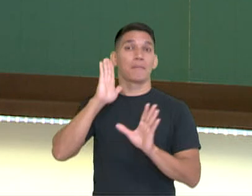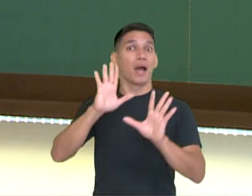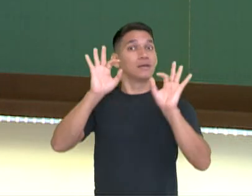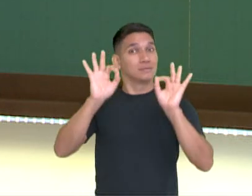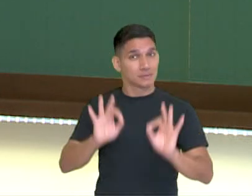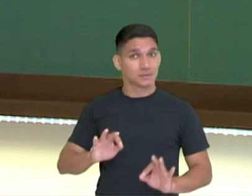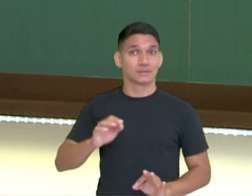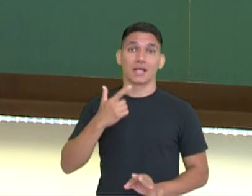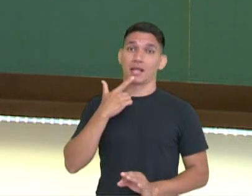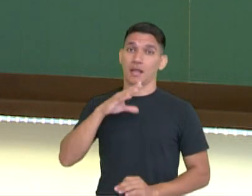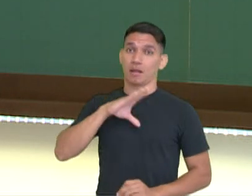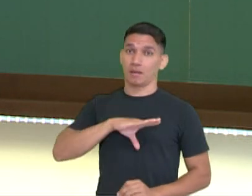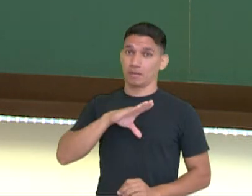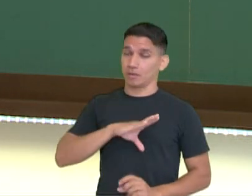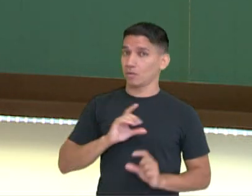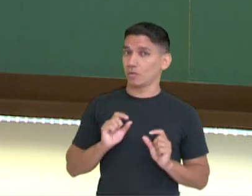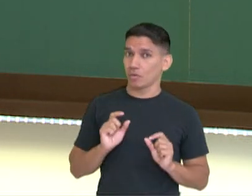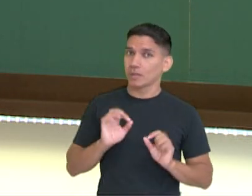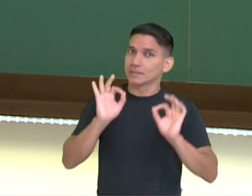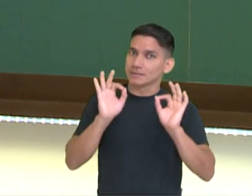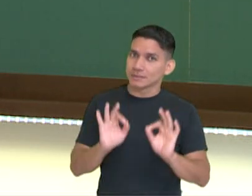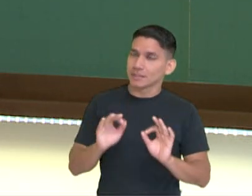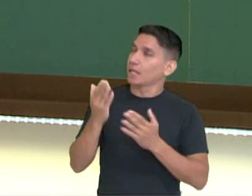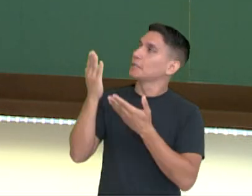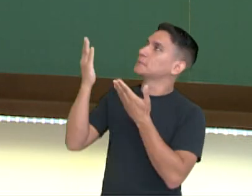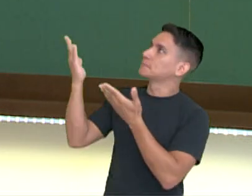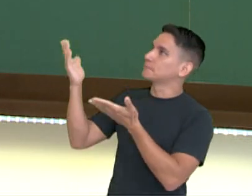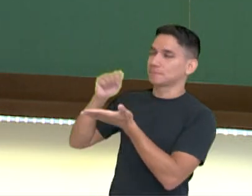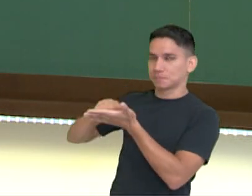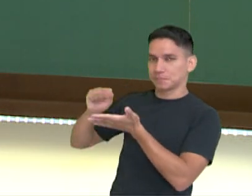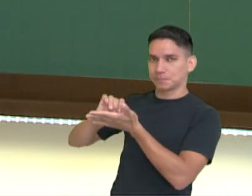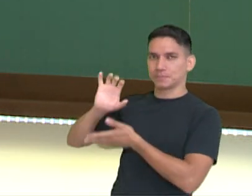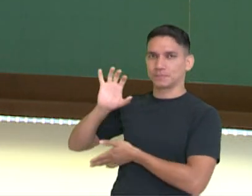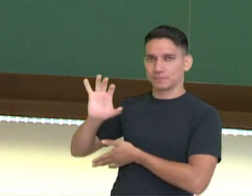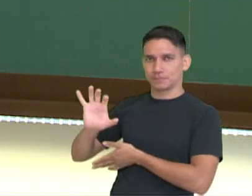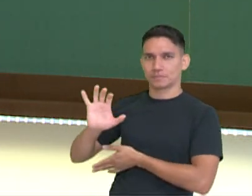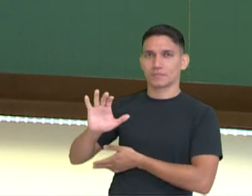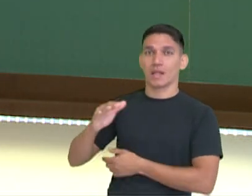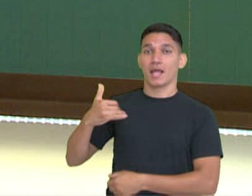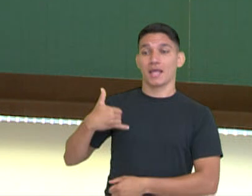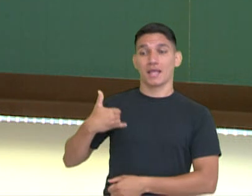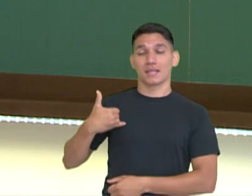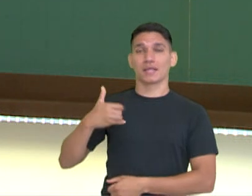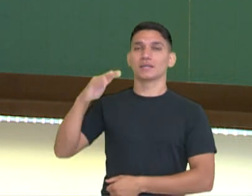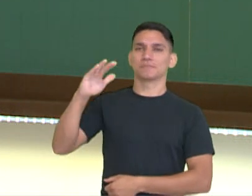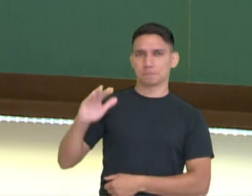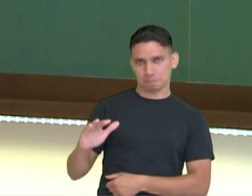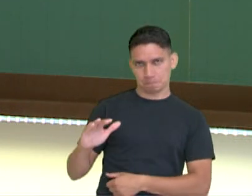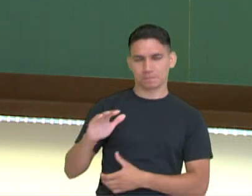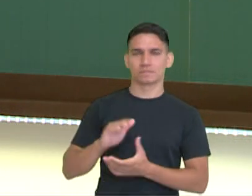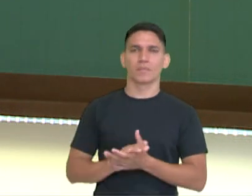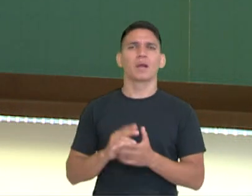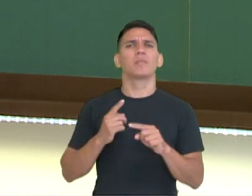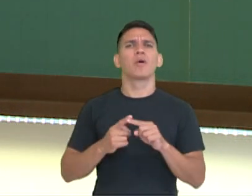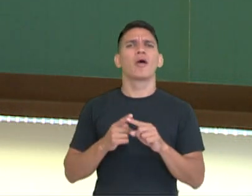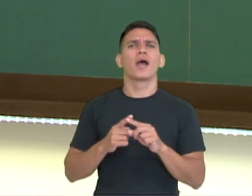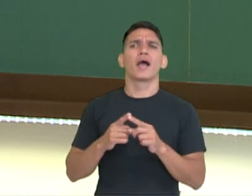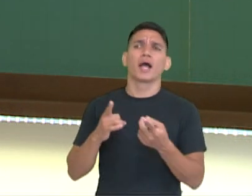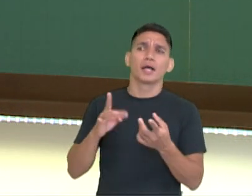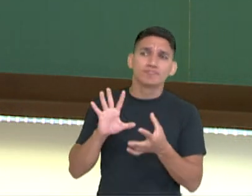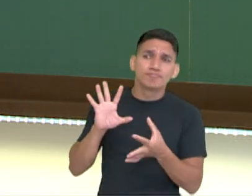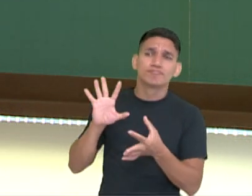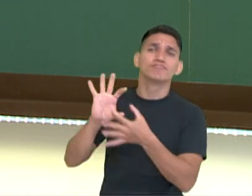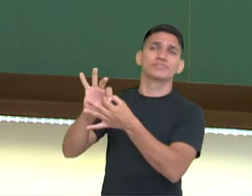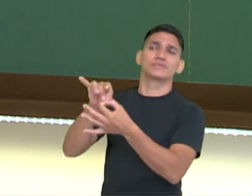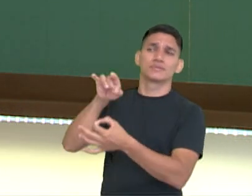de acordo com a nossa língua normativa, o ideal é menor de idade para se referir a uma pessoa que